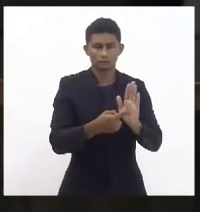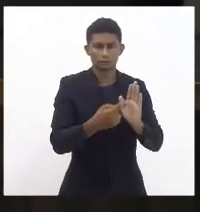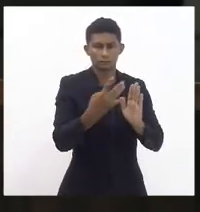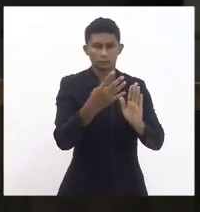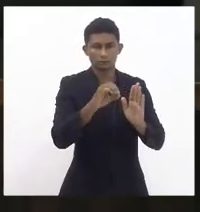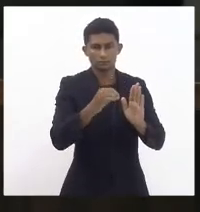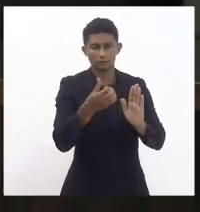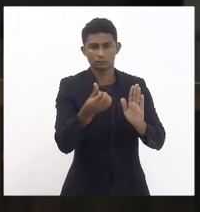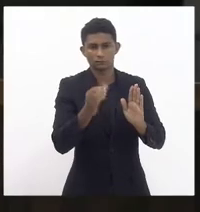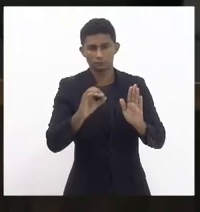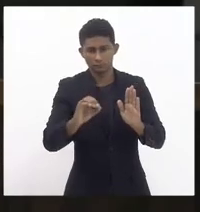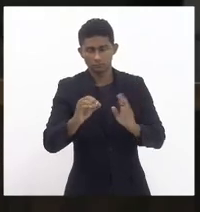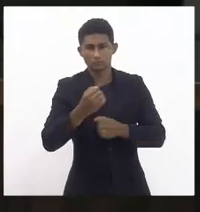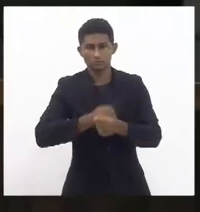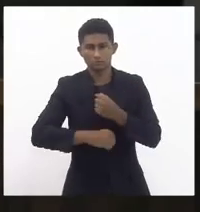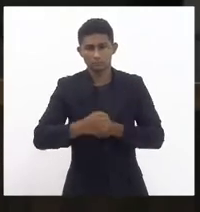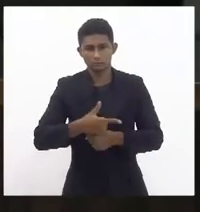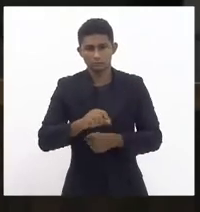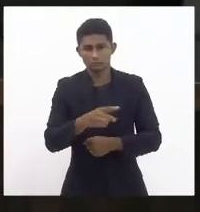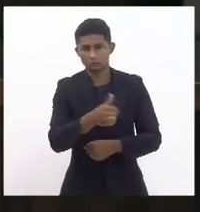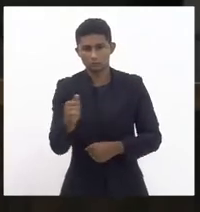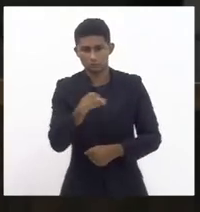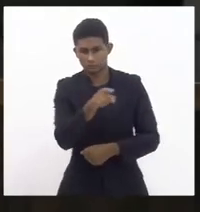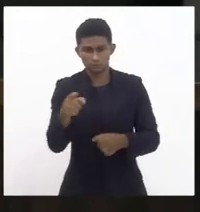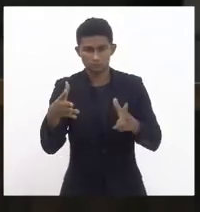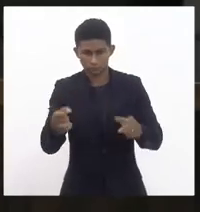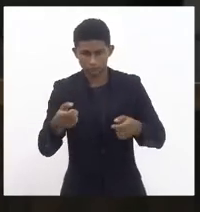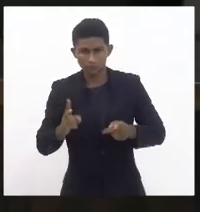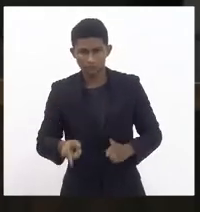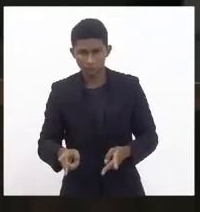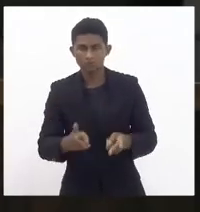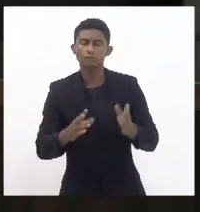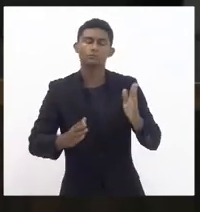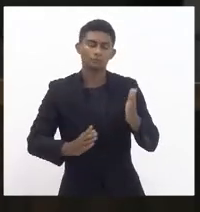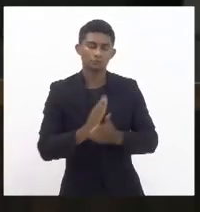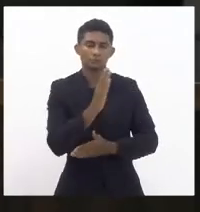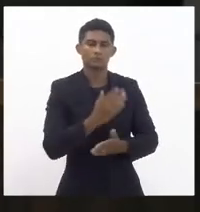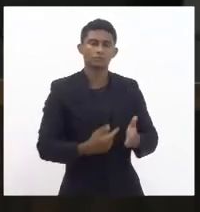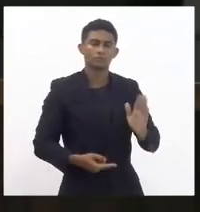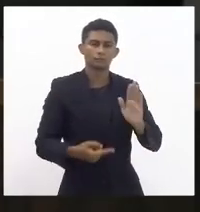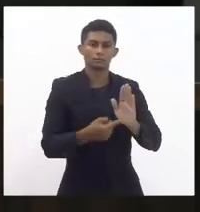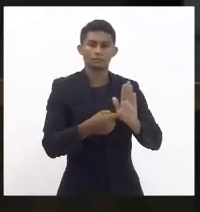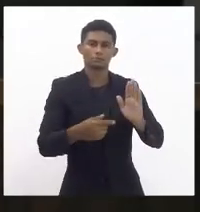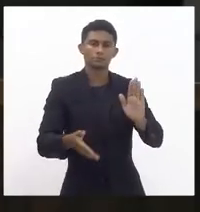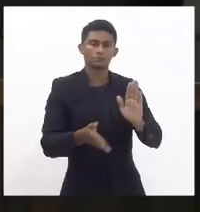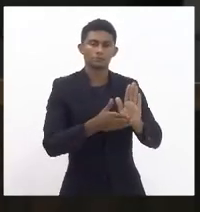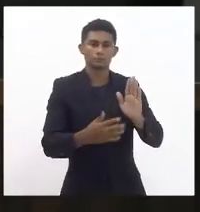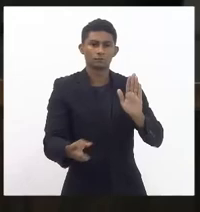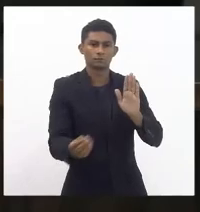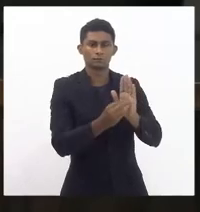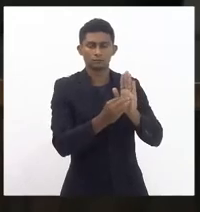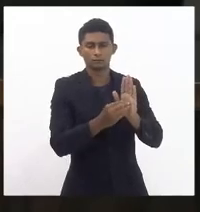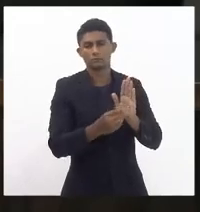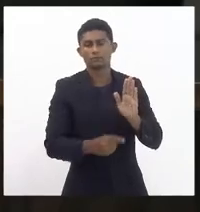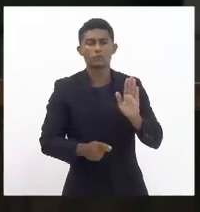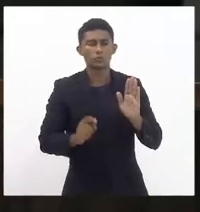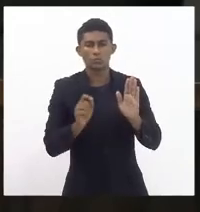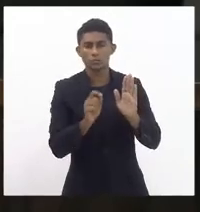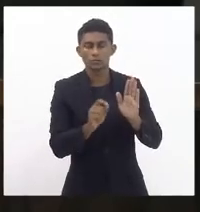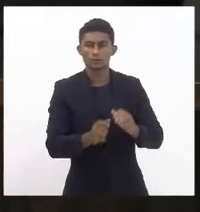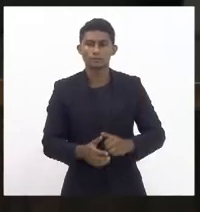21 está da tia Juci eu te que a prova para mulheres que estão aprovado é que a inclusão na ordem do dia